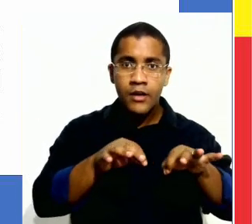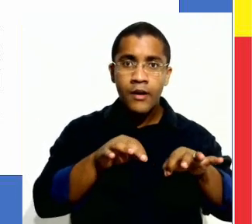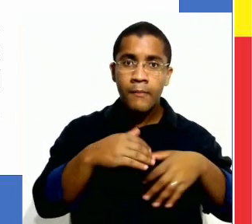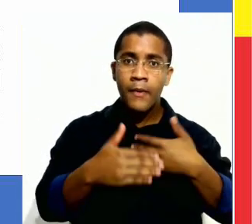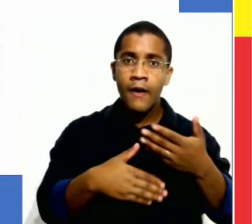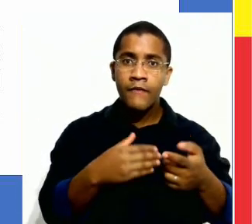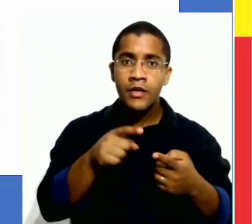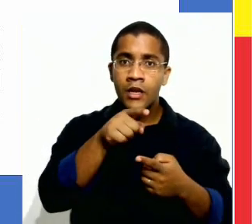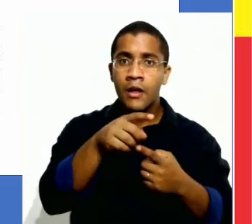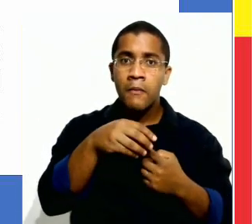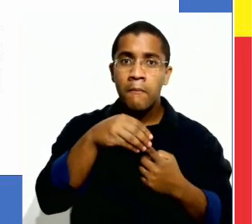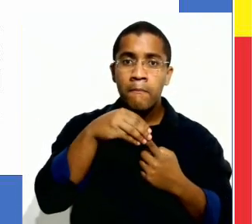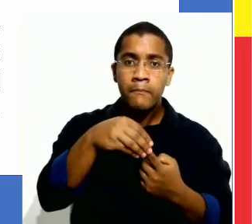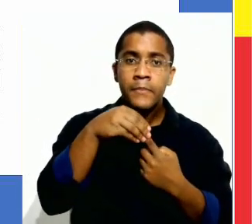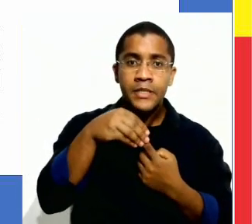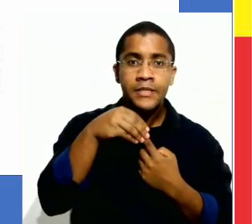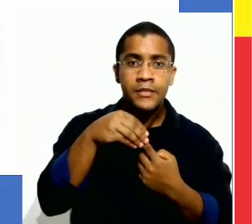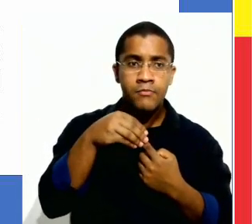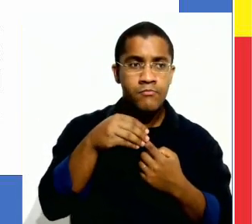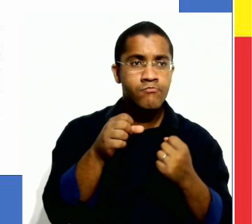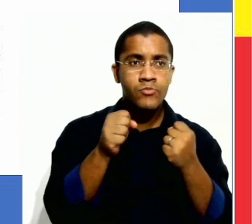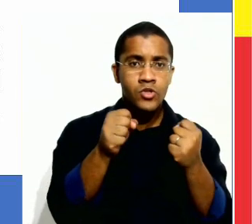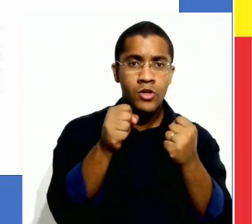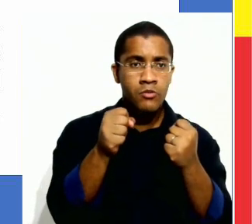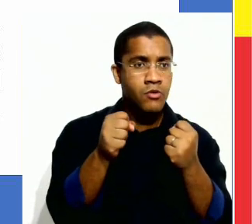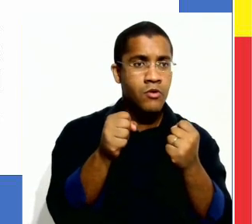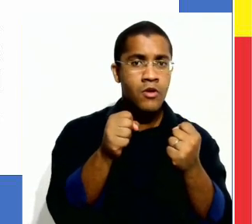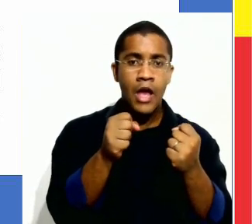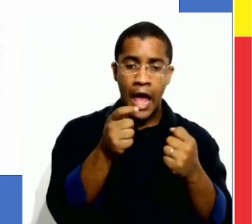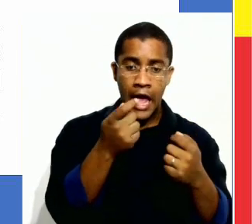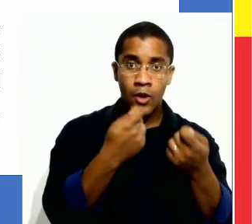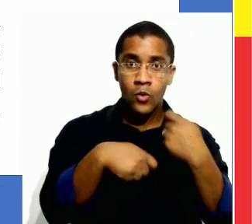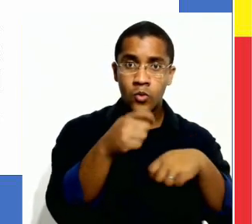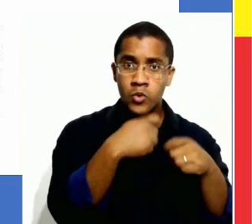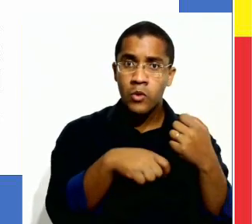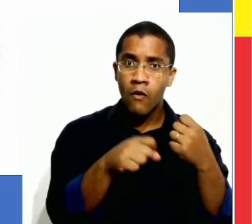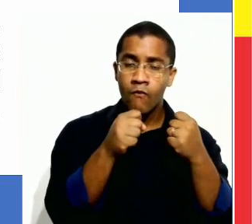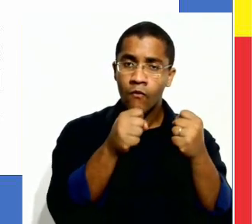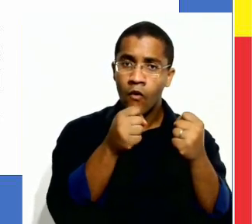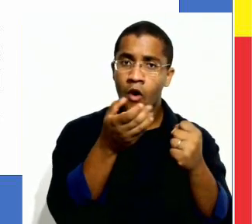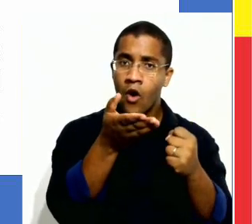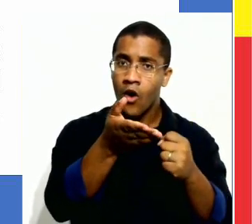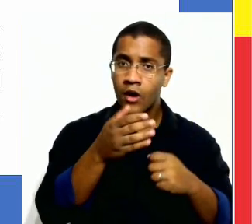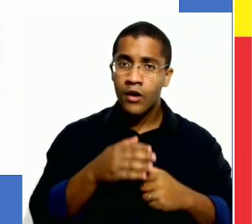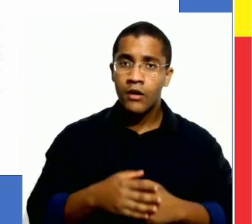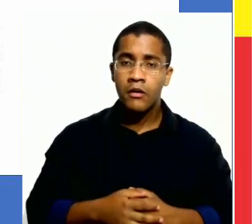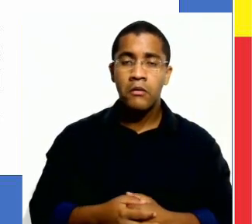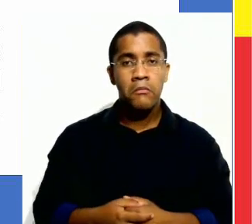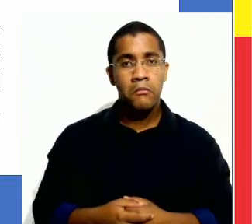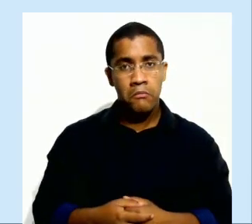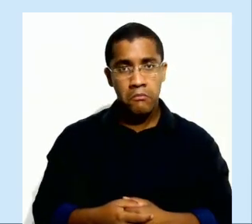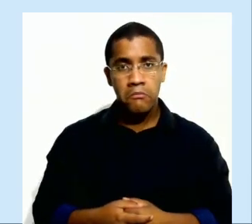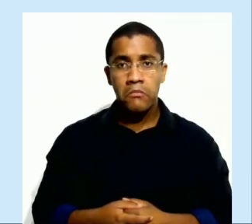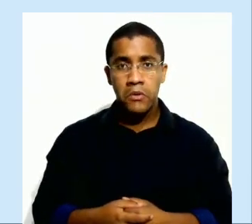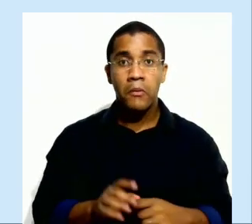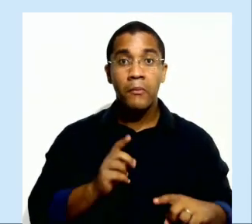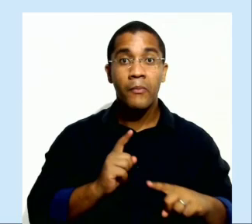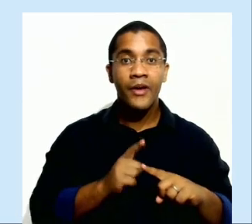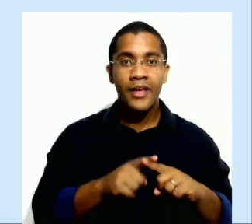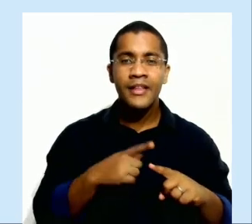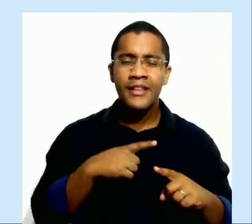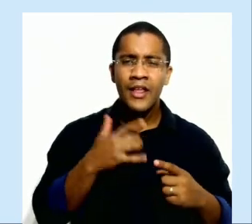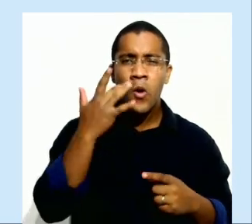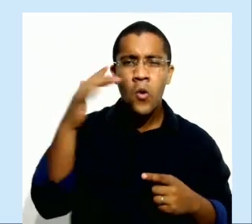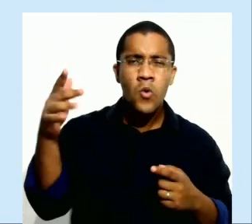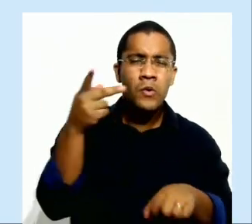Transformou-se na principal autoridade econômica da região pelo glamour dos